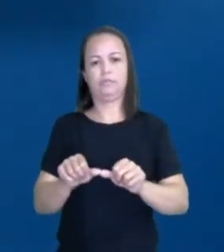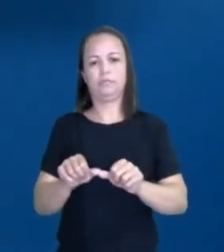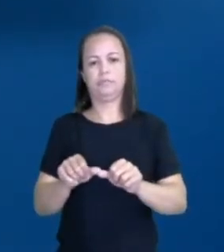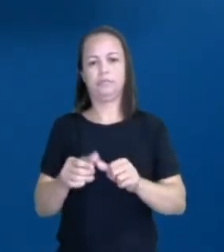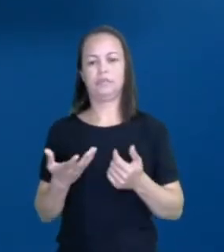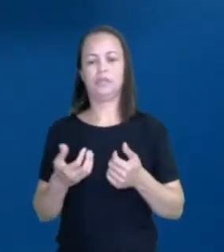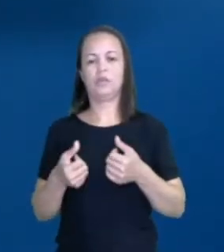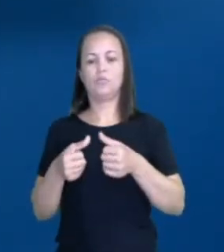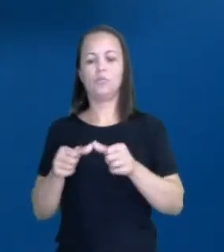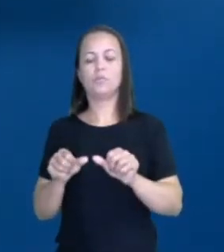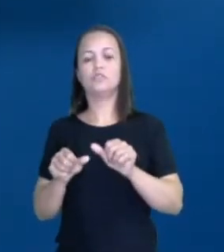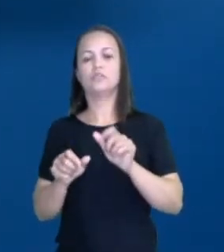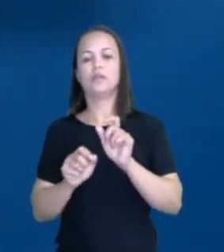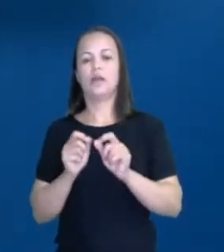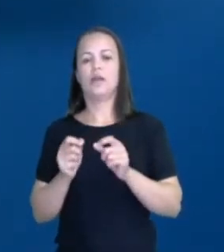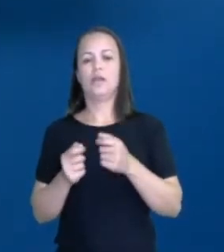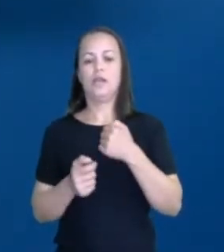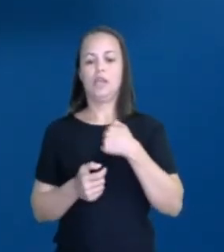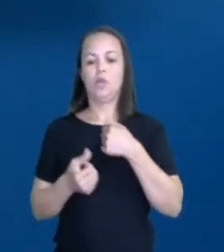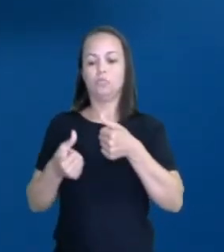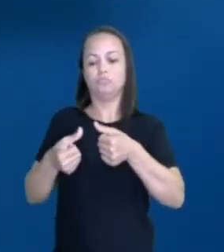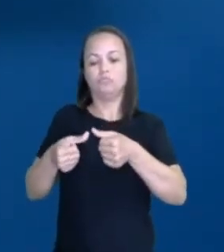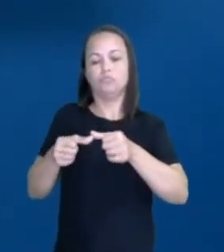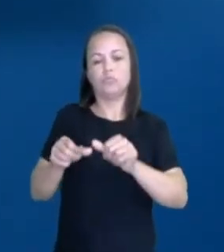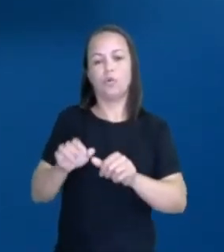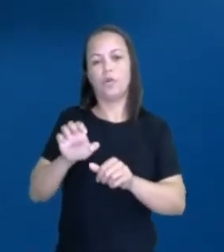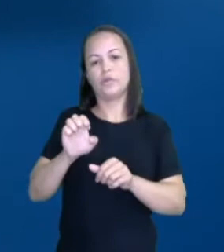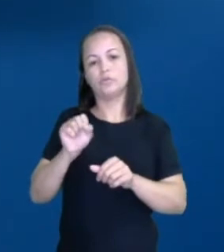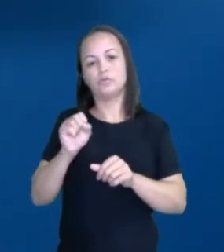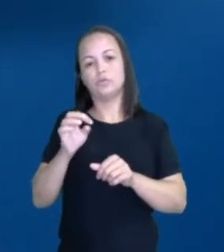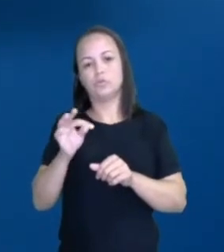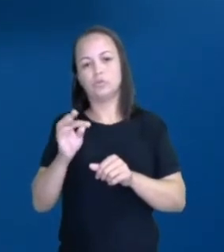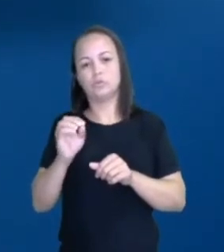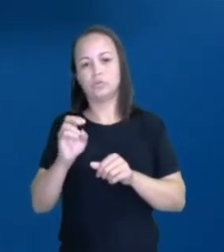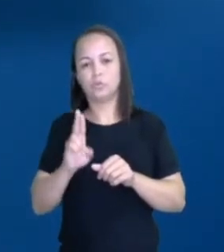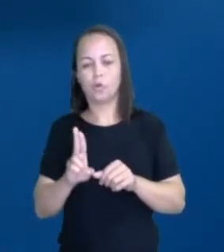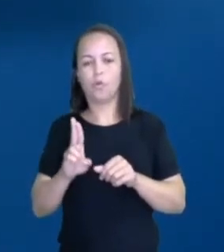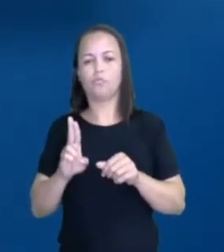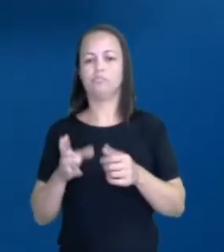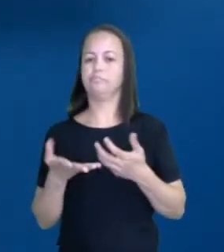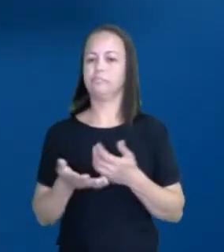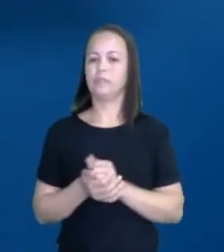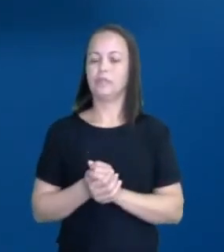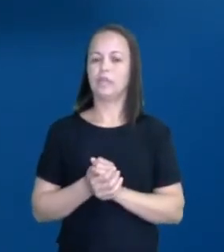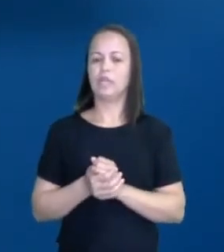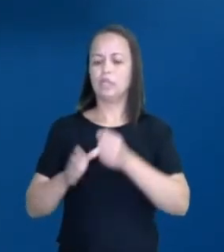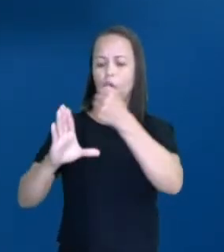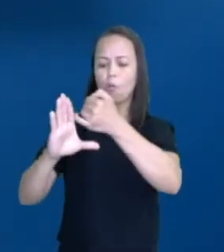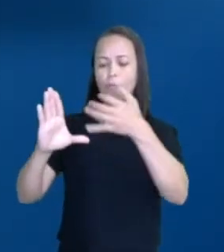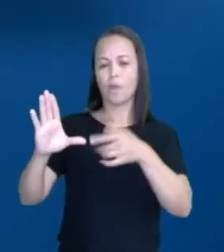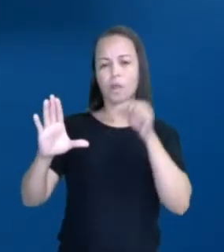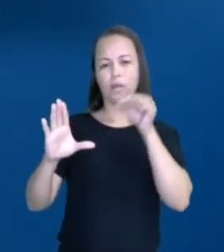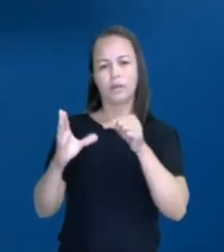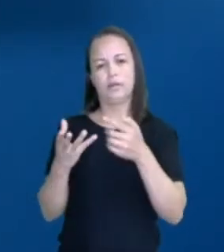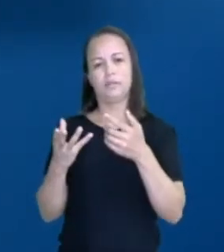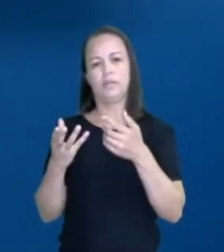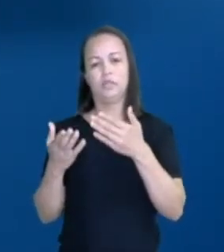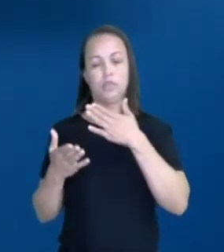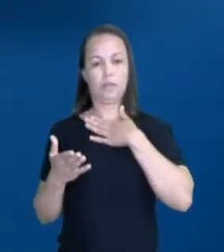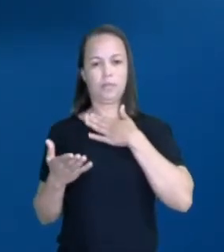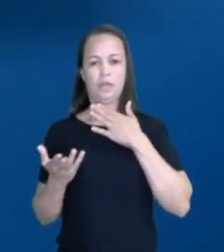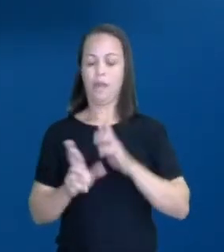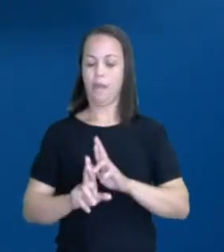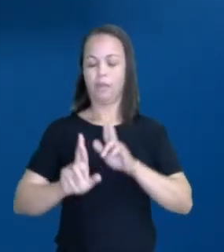indica um estado que está acontecendo comigo, mas que não é permanente, não é uma característica minha.